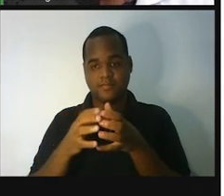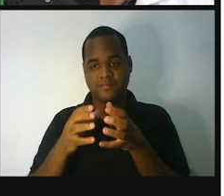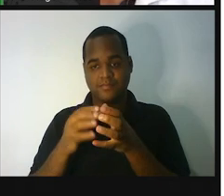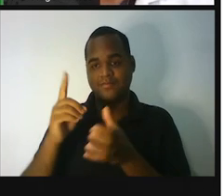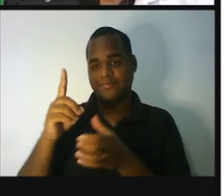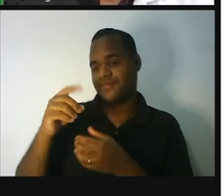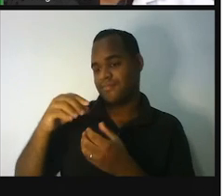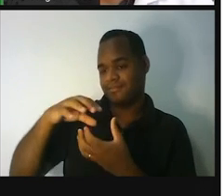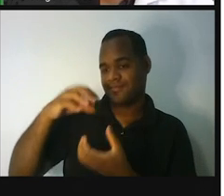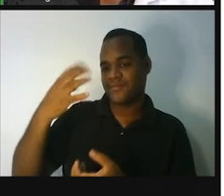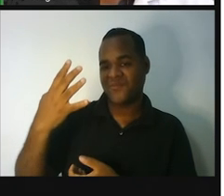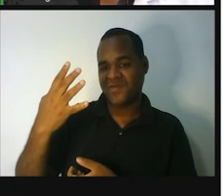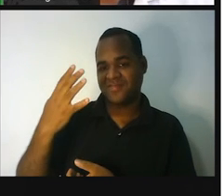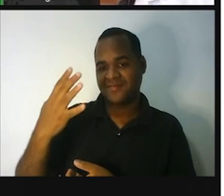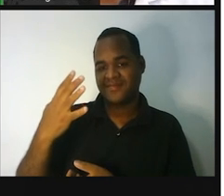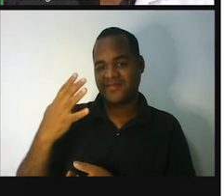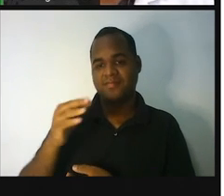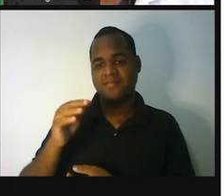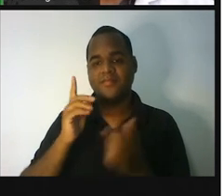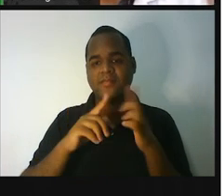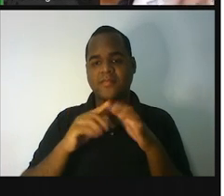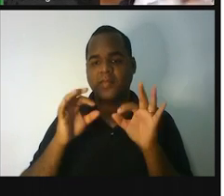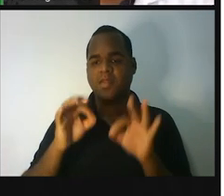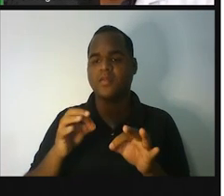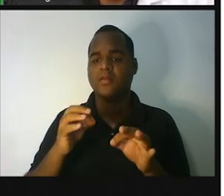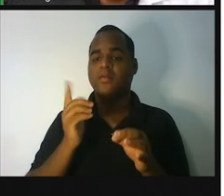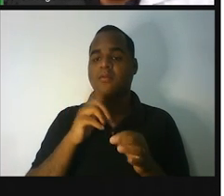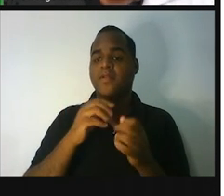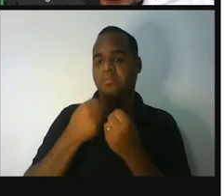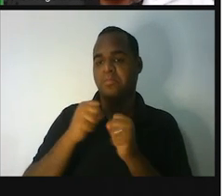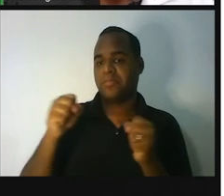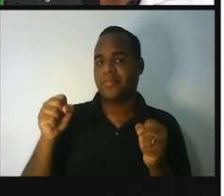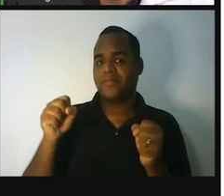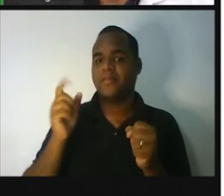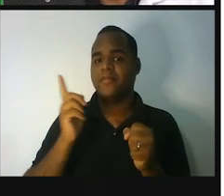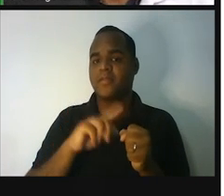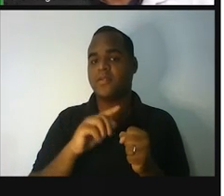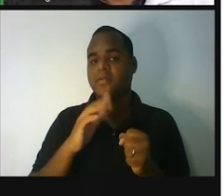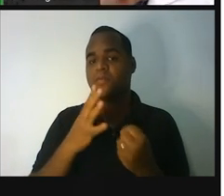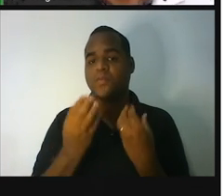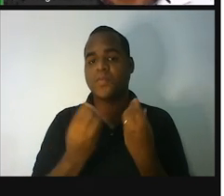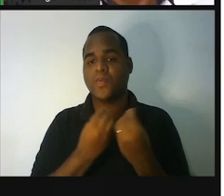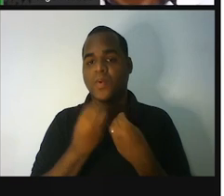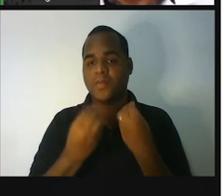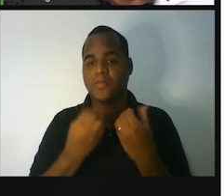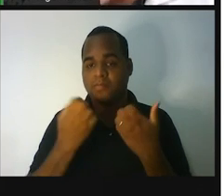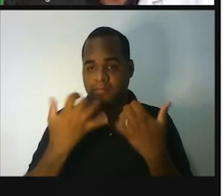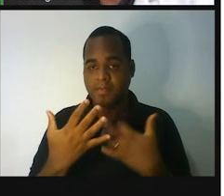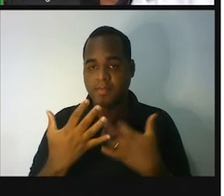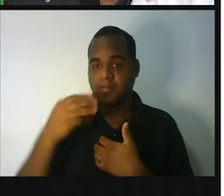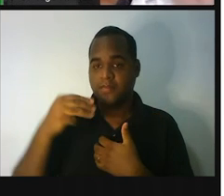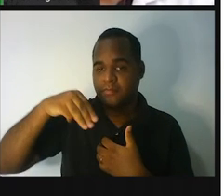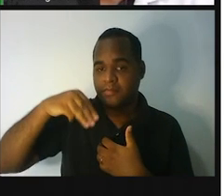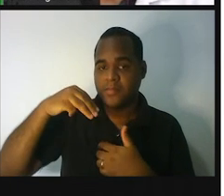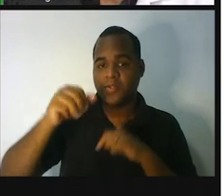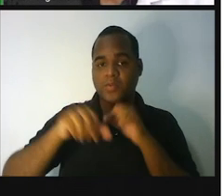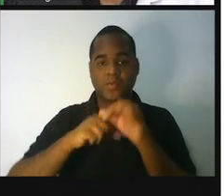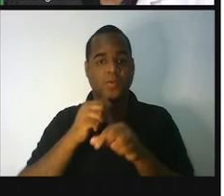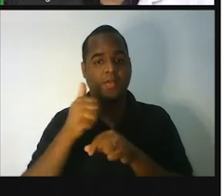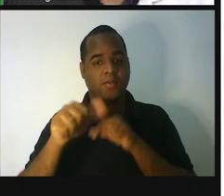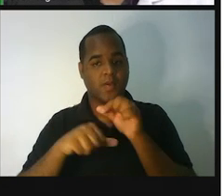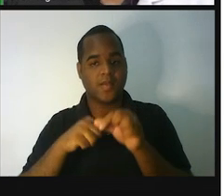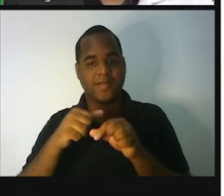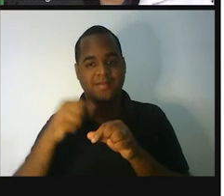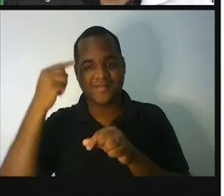né a gente esse grande frio em metros a gente pega esses métodos e muda para de